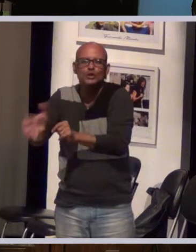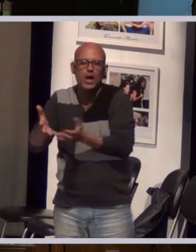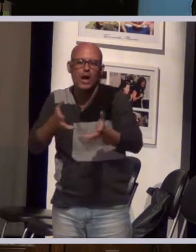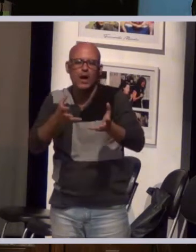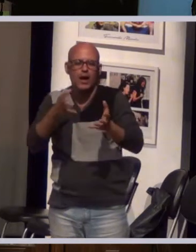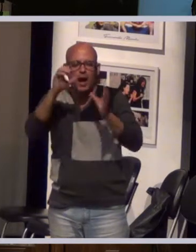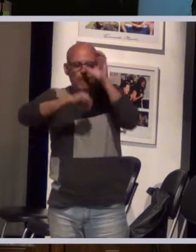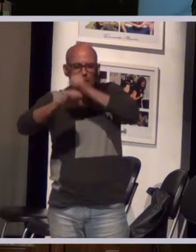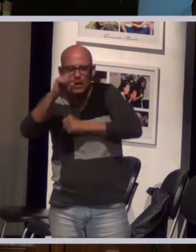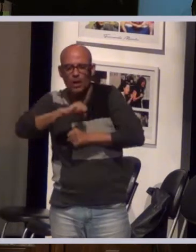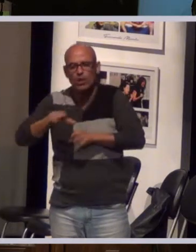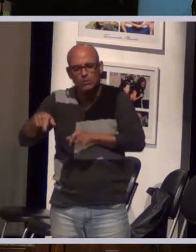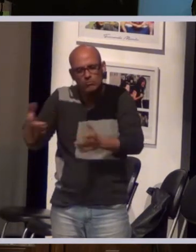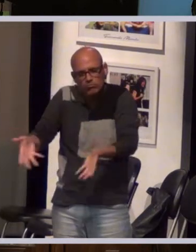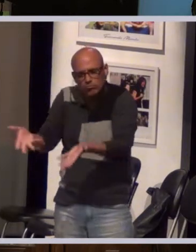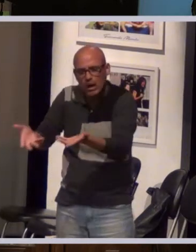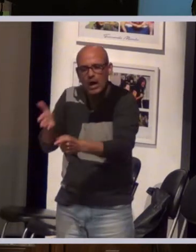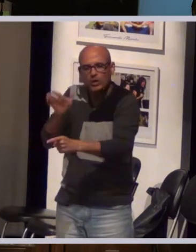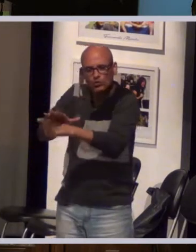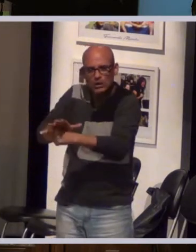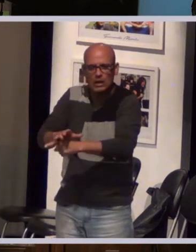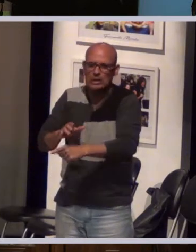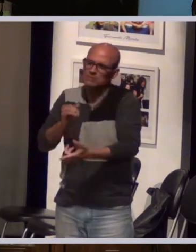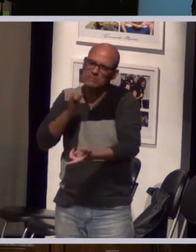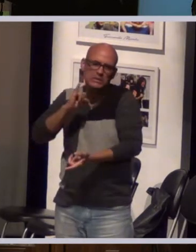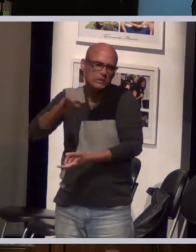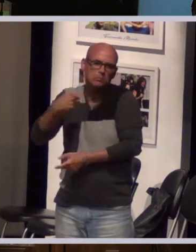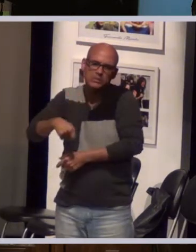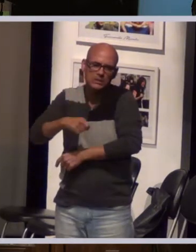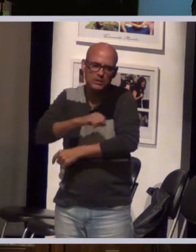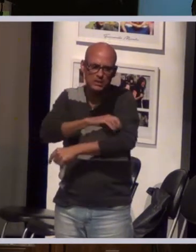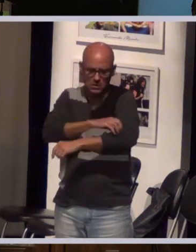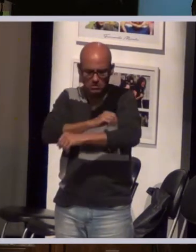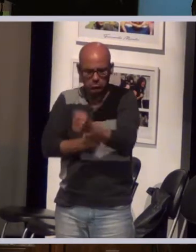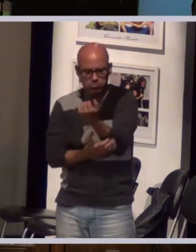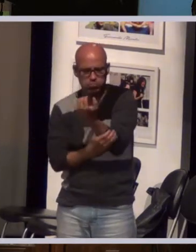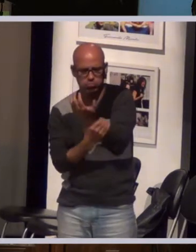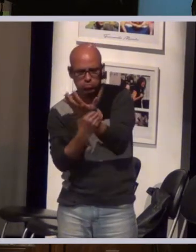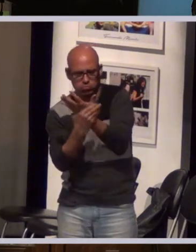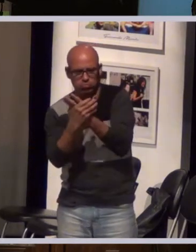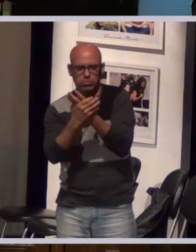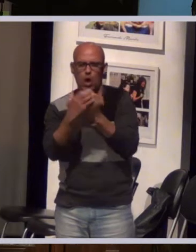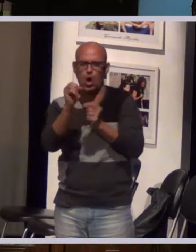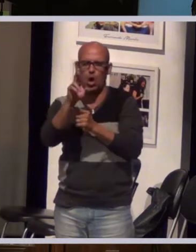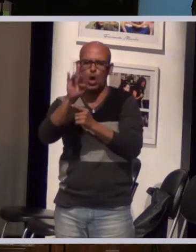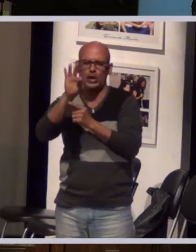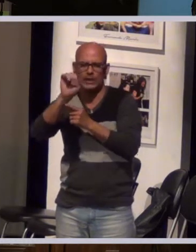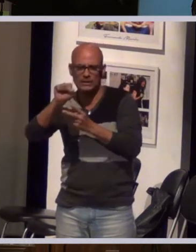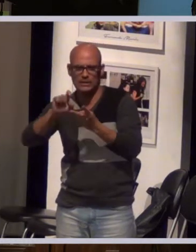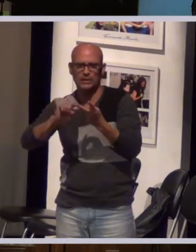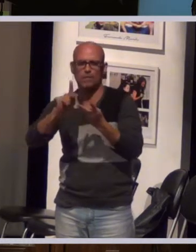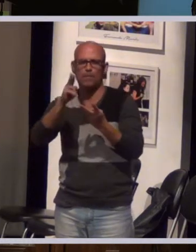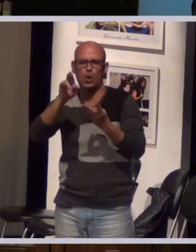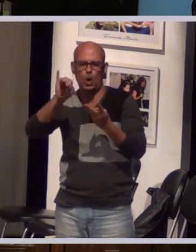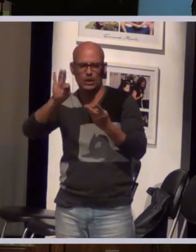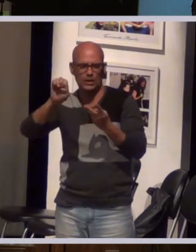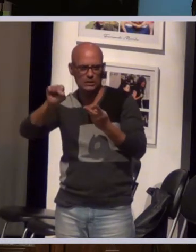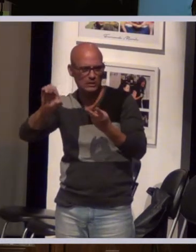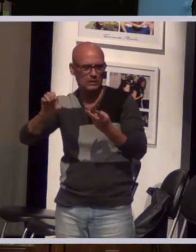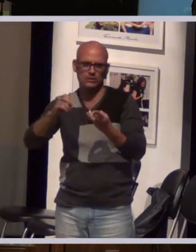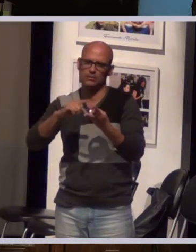as necessidades de órteses, próteses e meios auxiliares de locomoção.